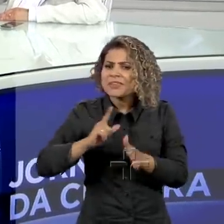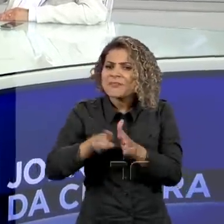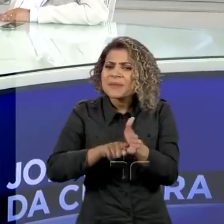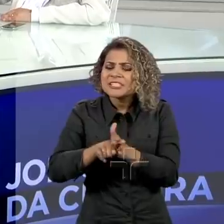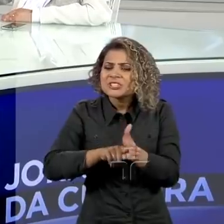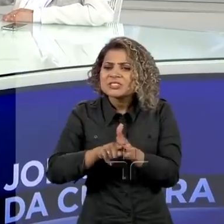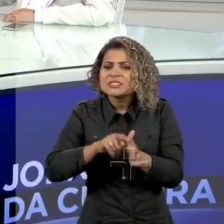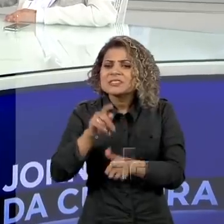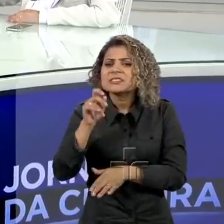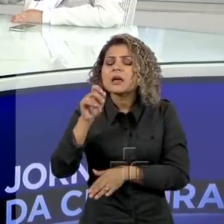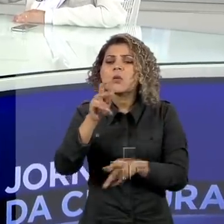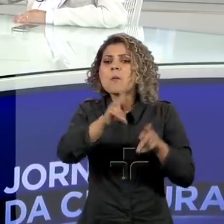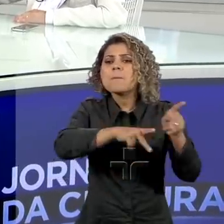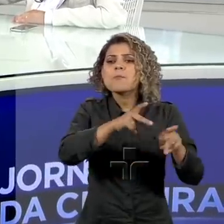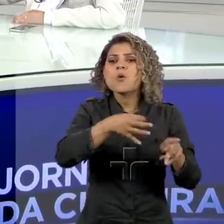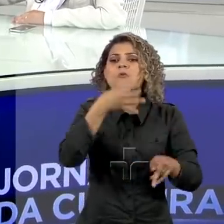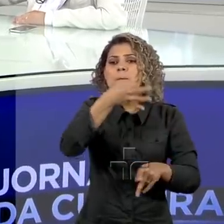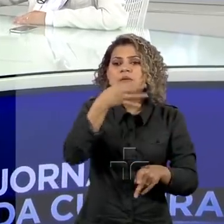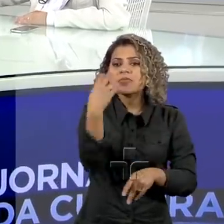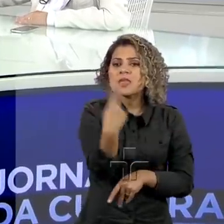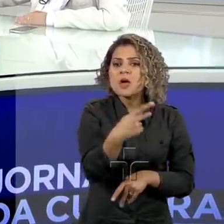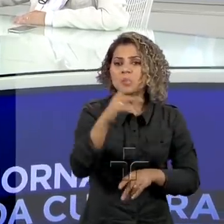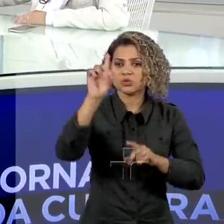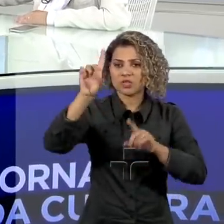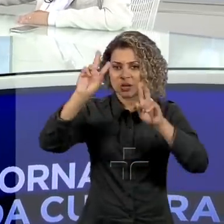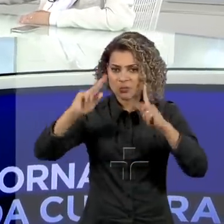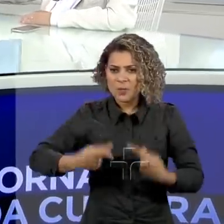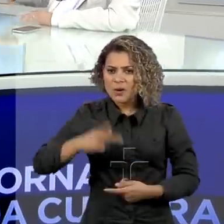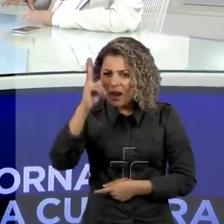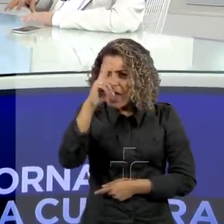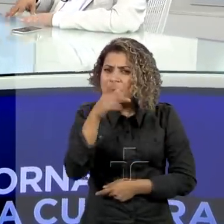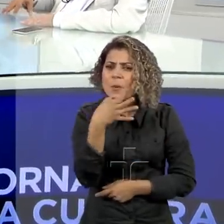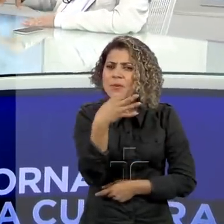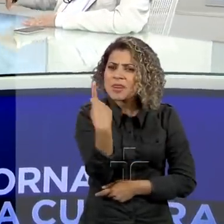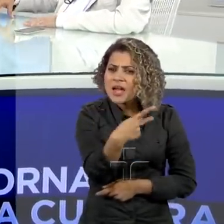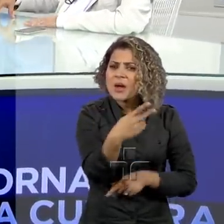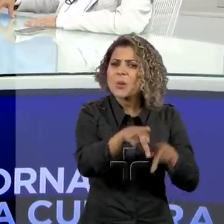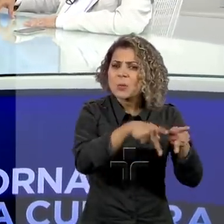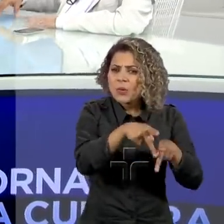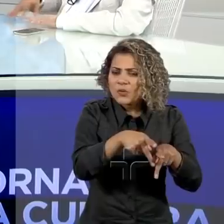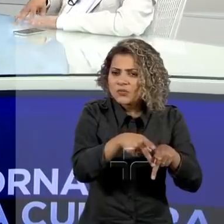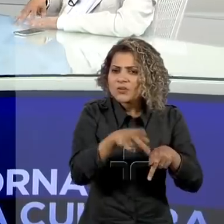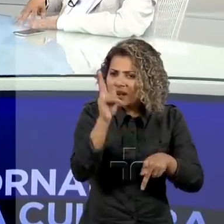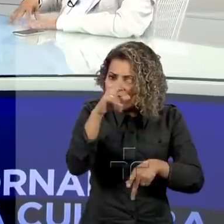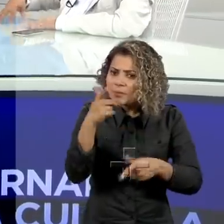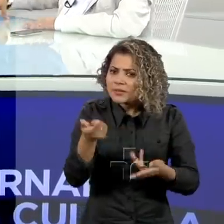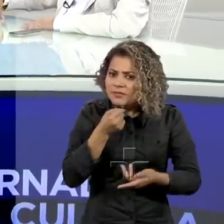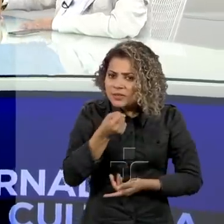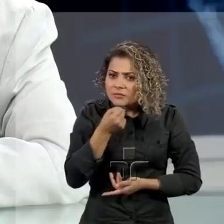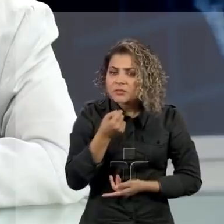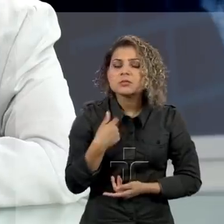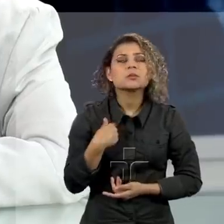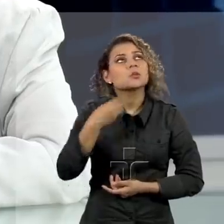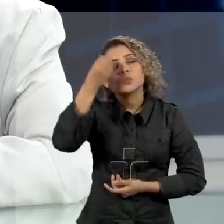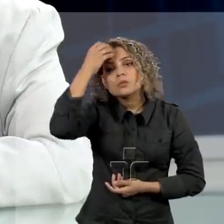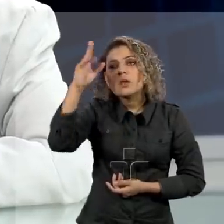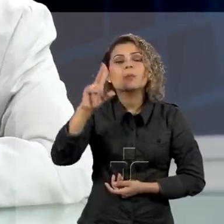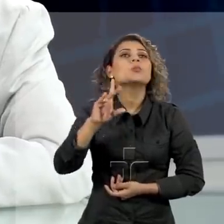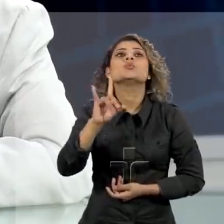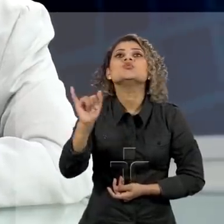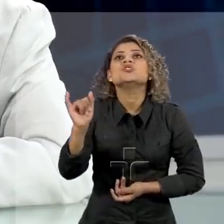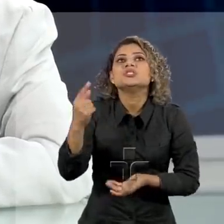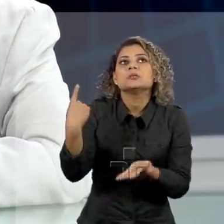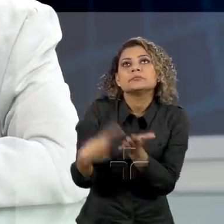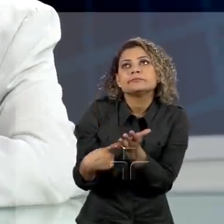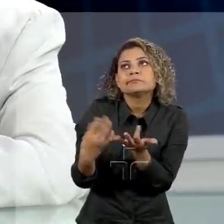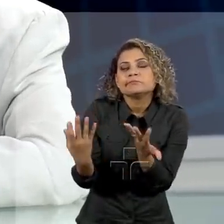olhar da população brasileira sobre direitos humanos? Sim. Né? Sim. E naquela matéria, eu não vou lembrar exatamente o número, mas era alguma coisa